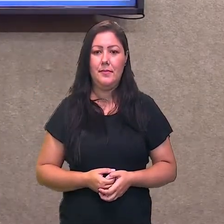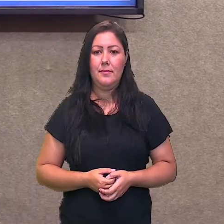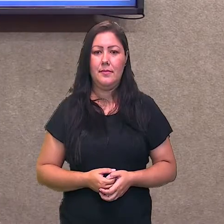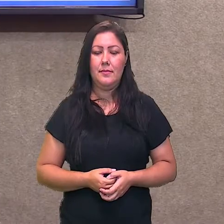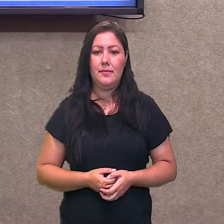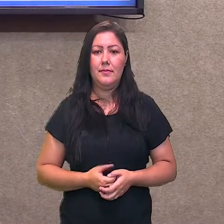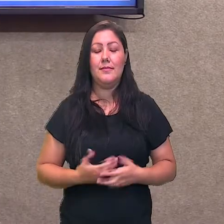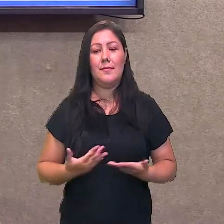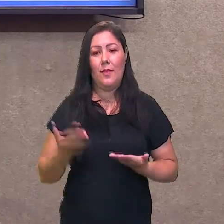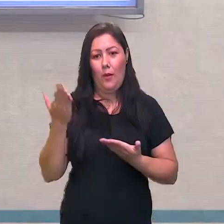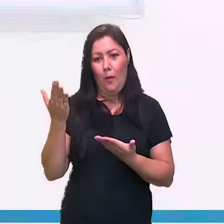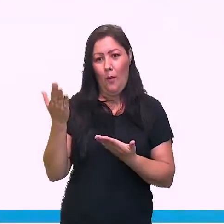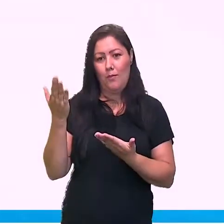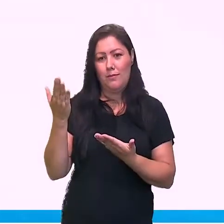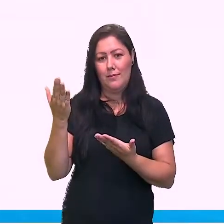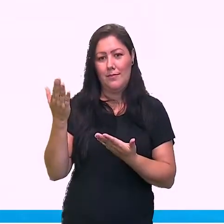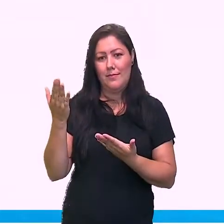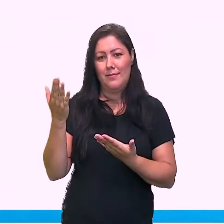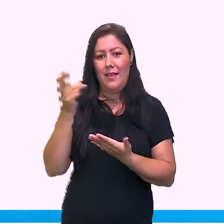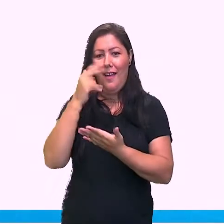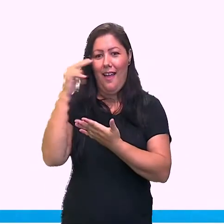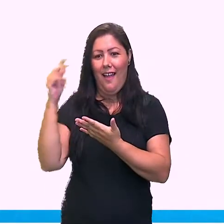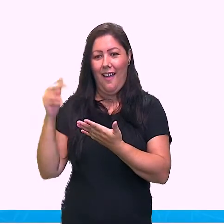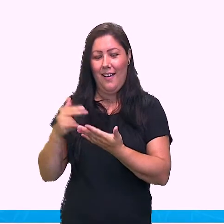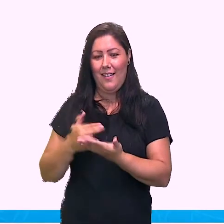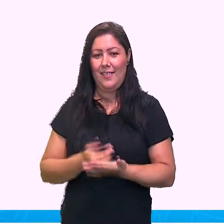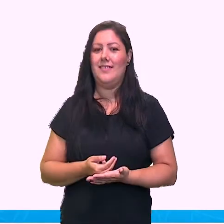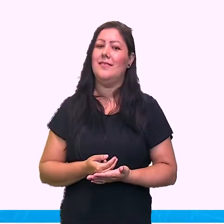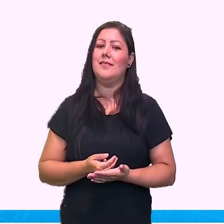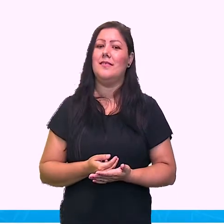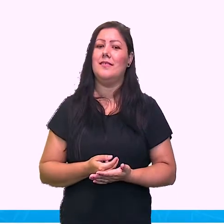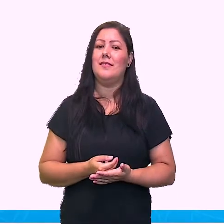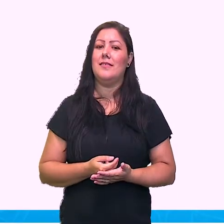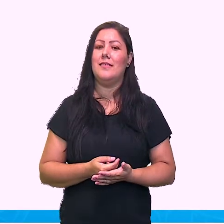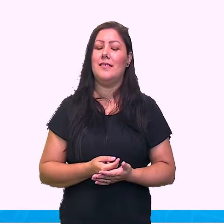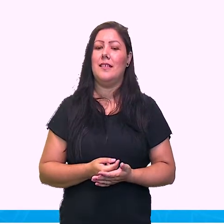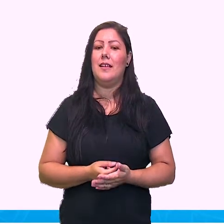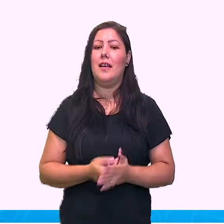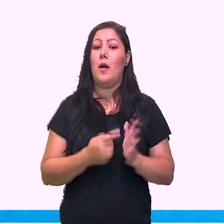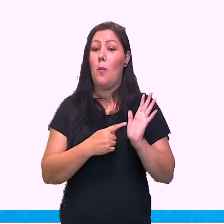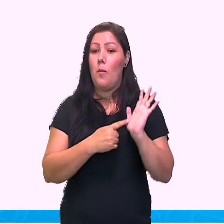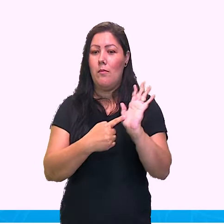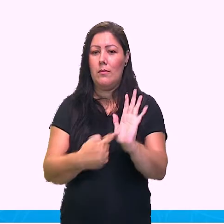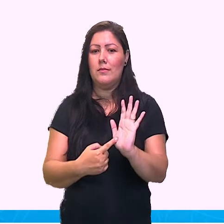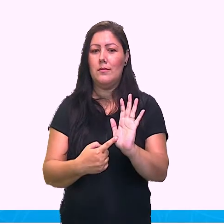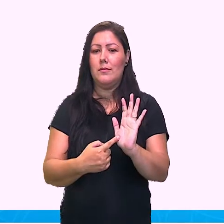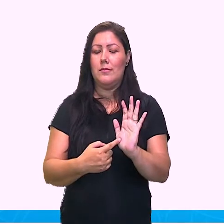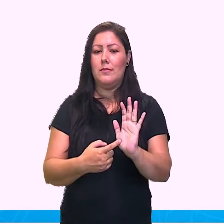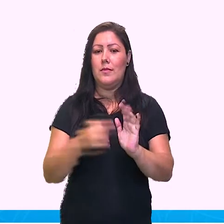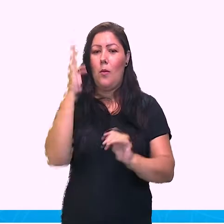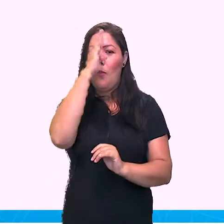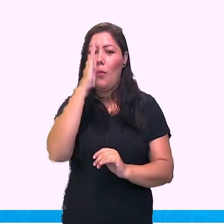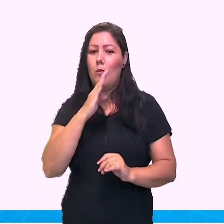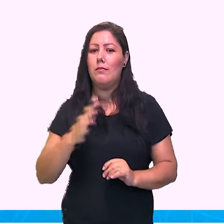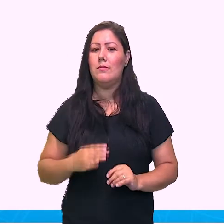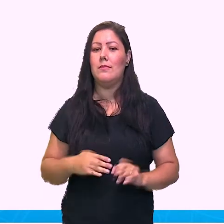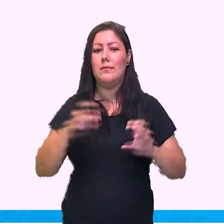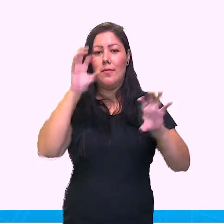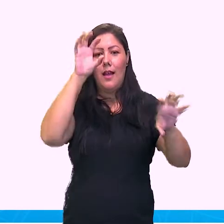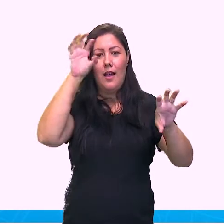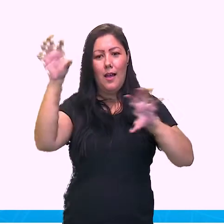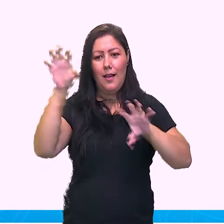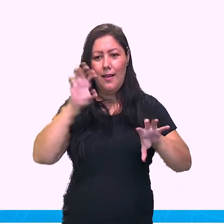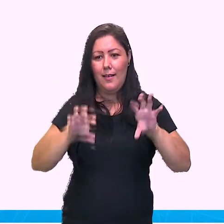E aí esse mapa mostra um pouquinho dessa realidade para a gente. Tá certo? Observem bem